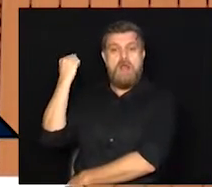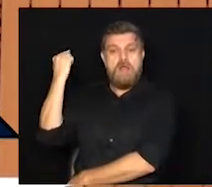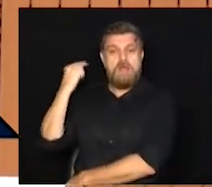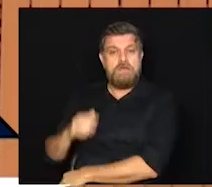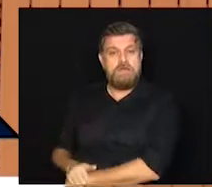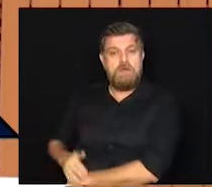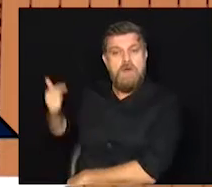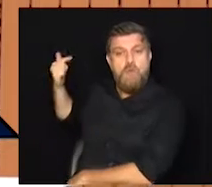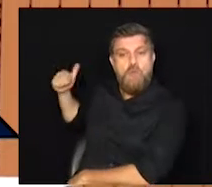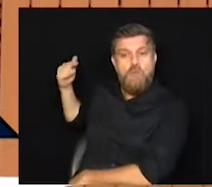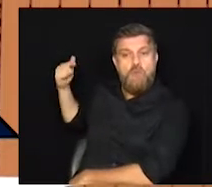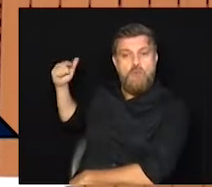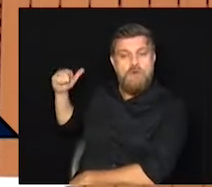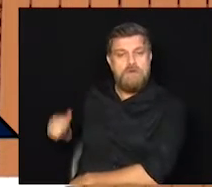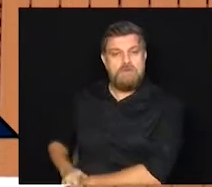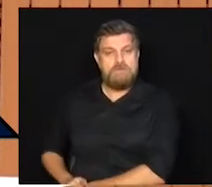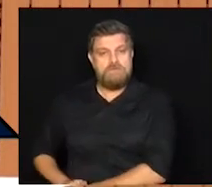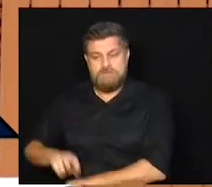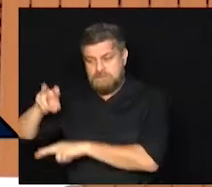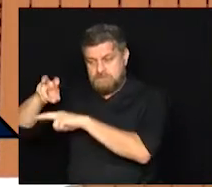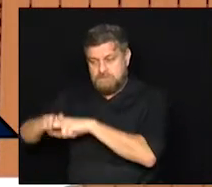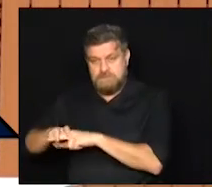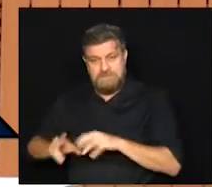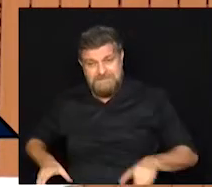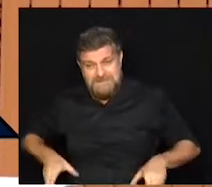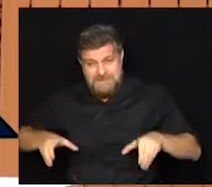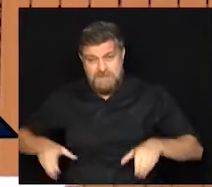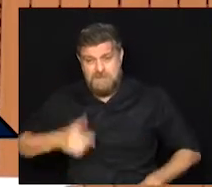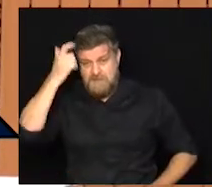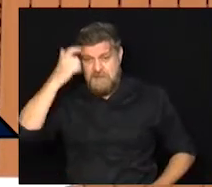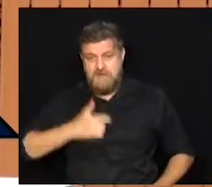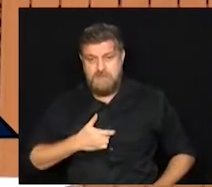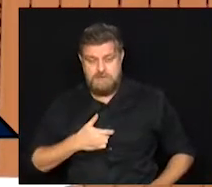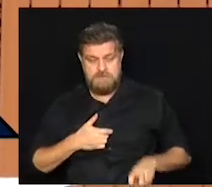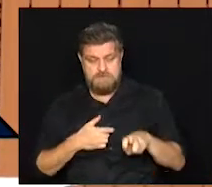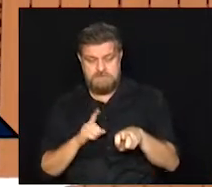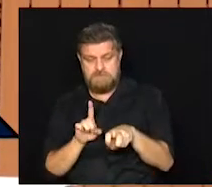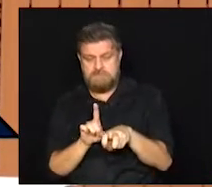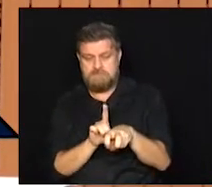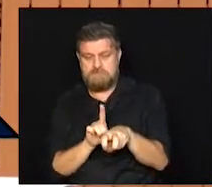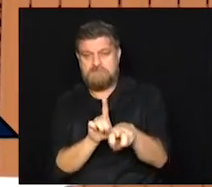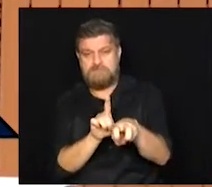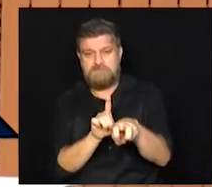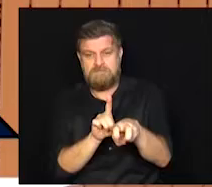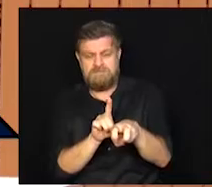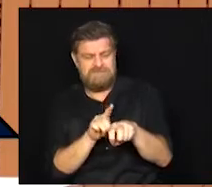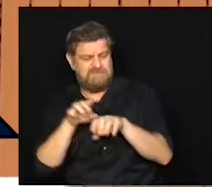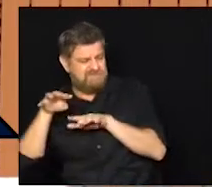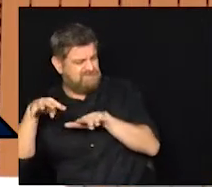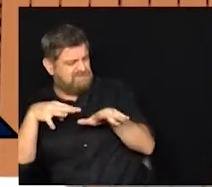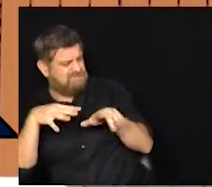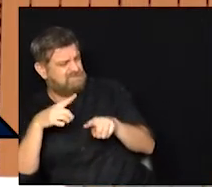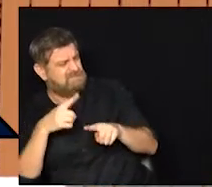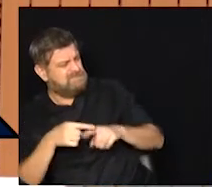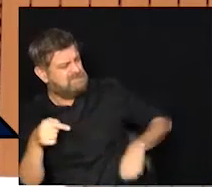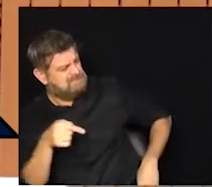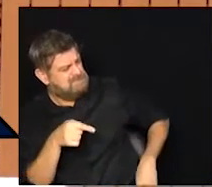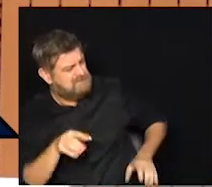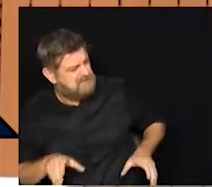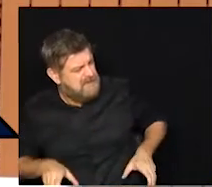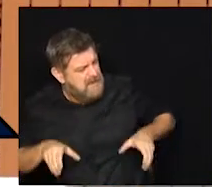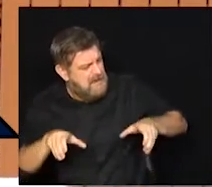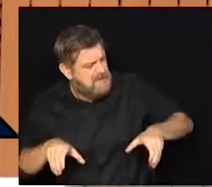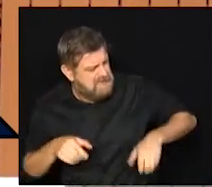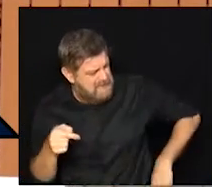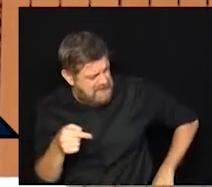que usava cadeira de roda, às vezes eu saía na rua, as pessoas me olhavam diferente. Mas por que você está andando? Será que ela